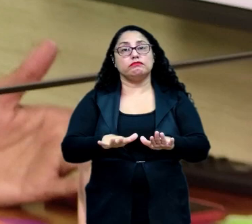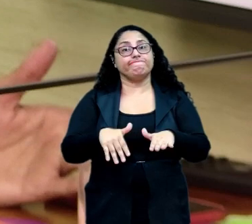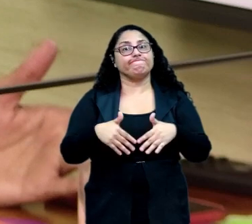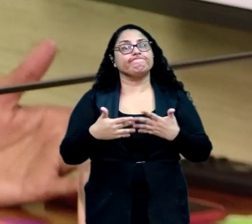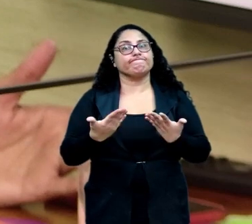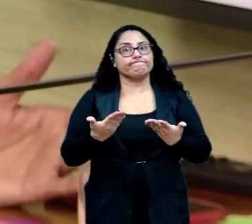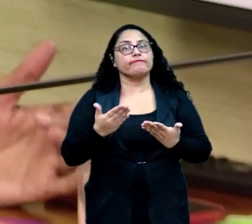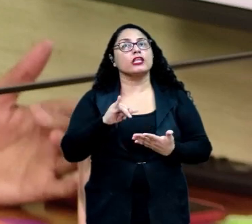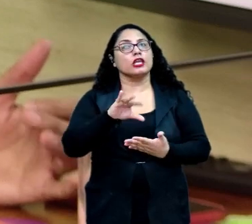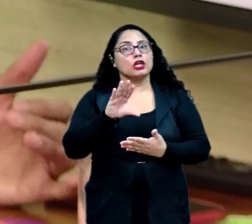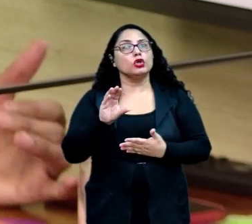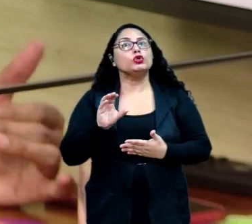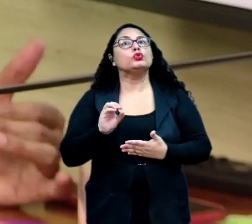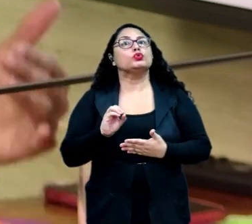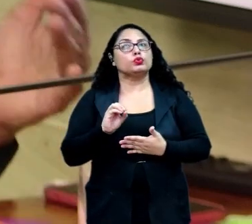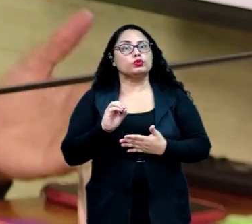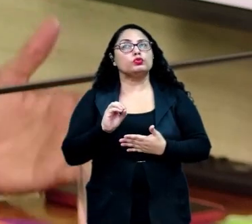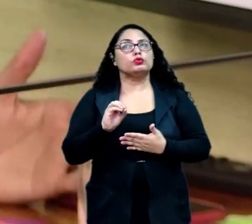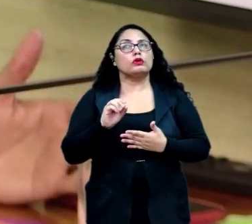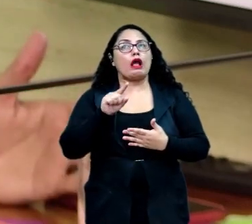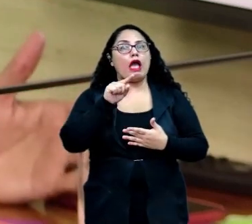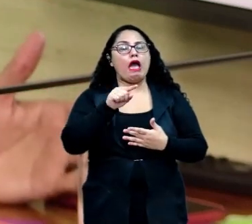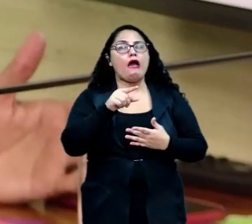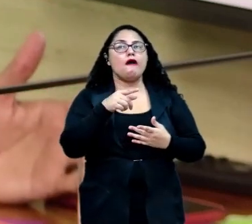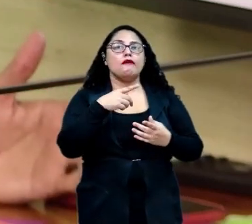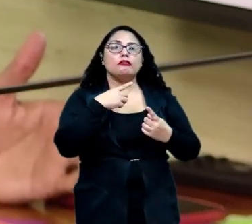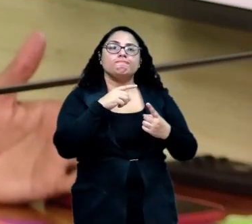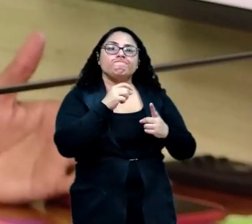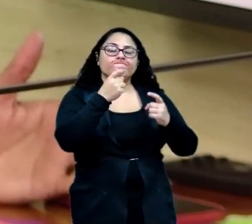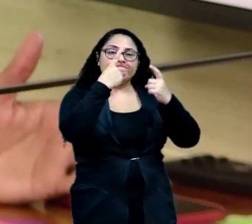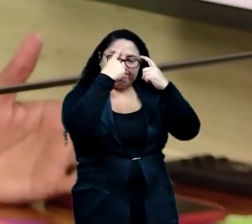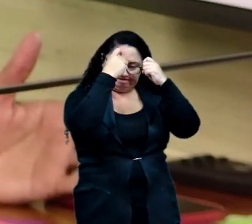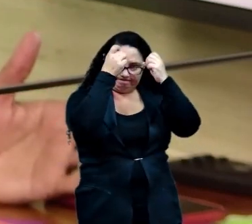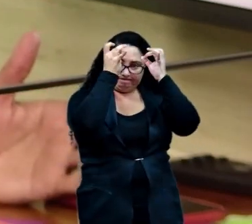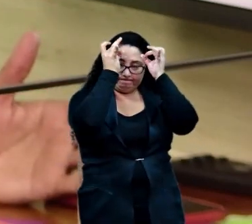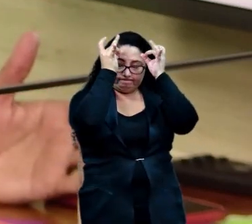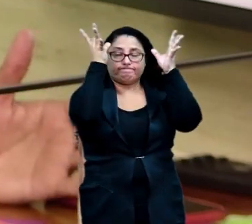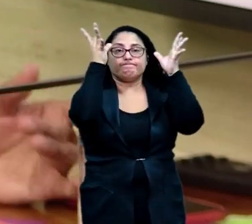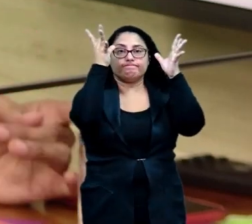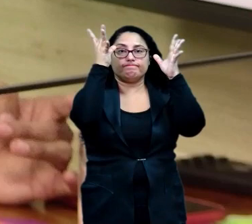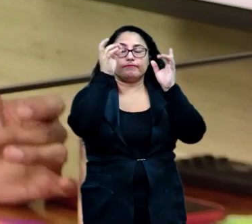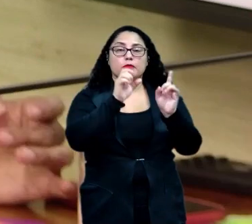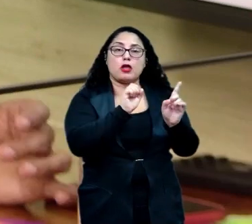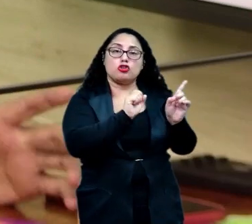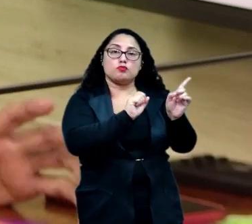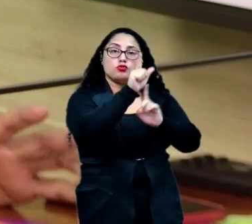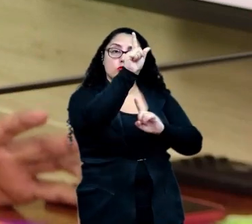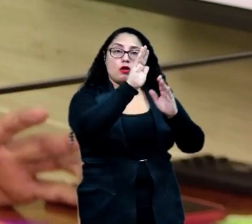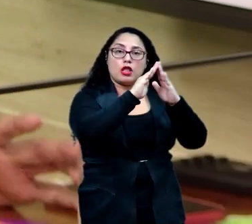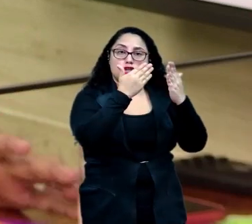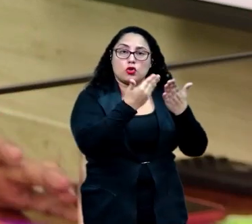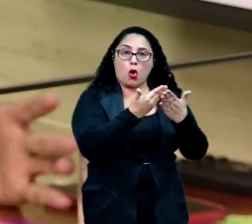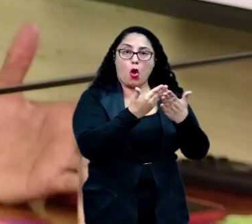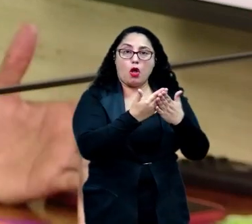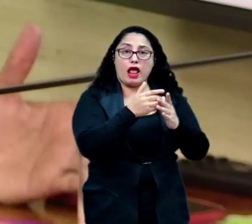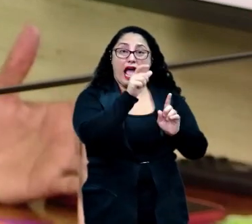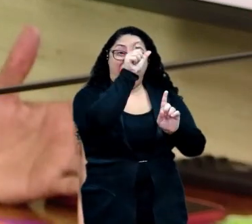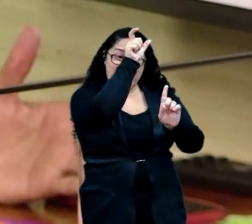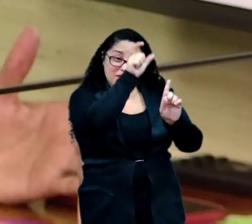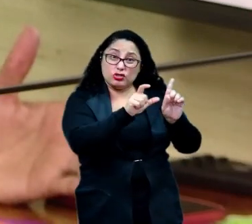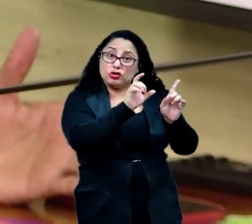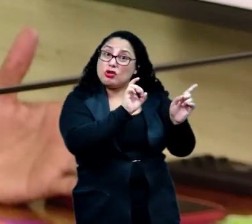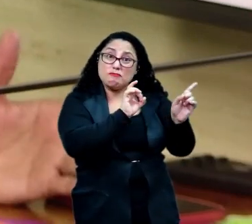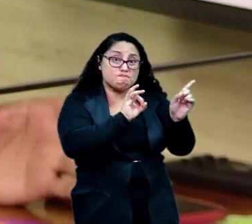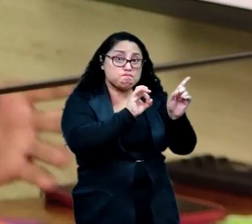E isso é indutor para expulsão de escola. As pessoas são expulsas